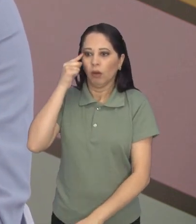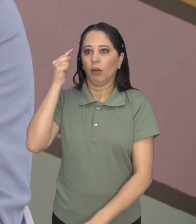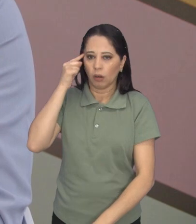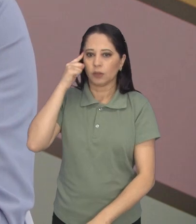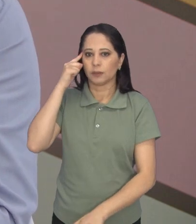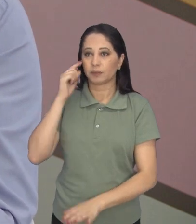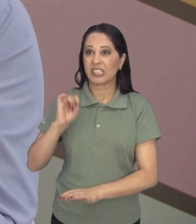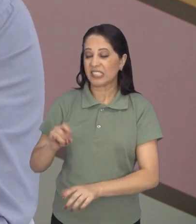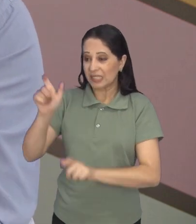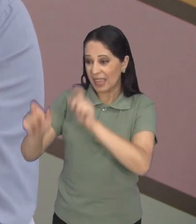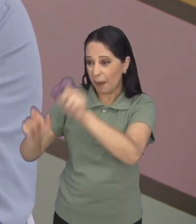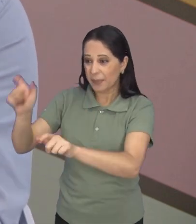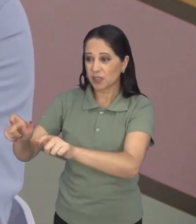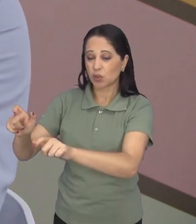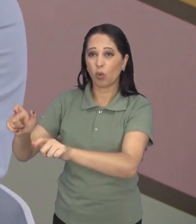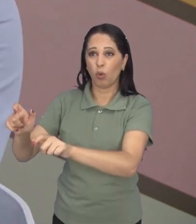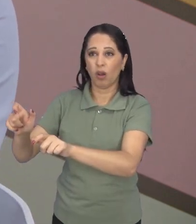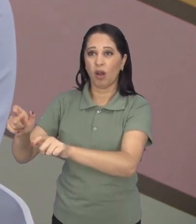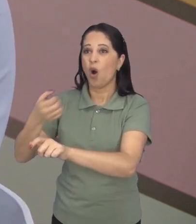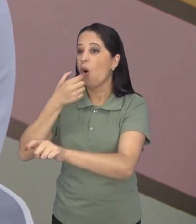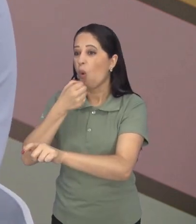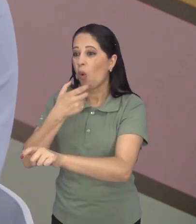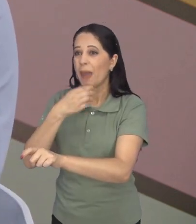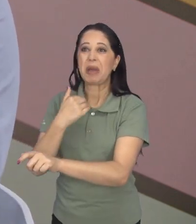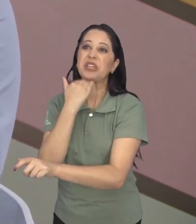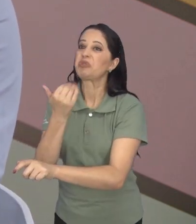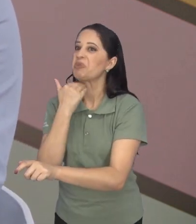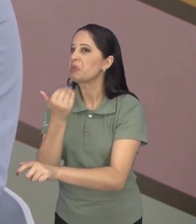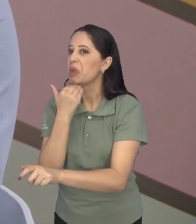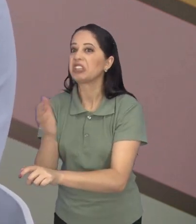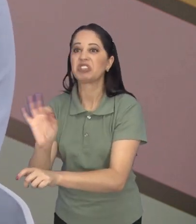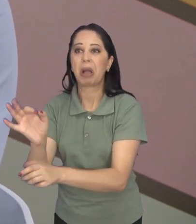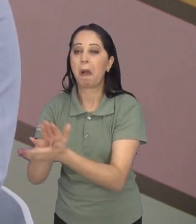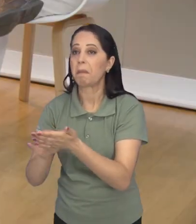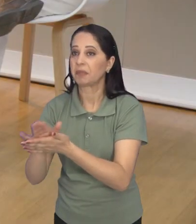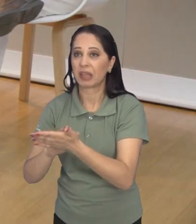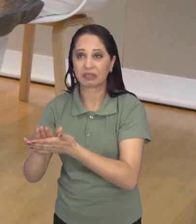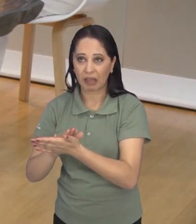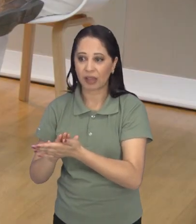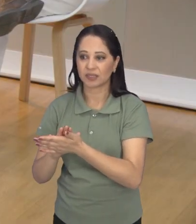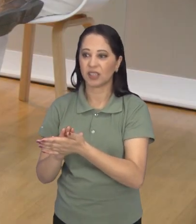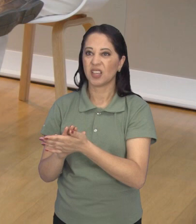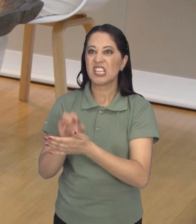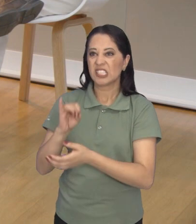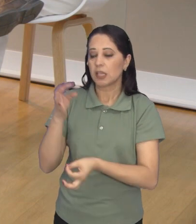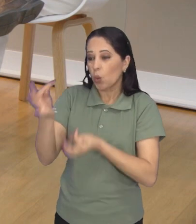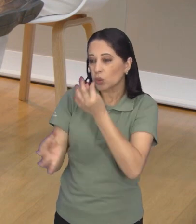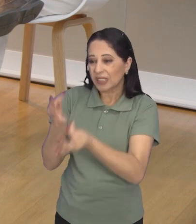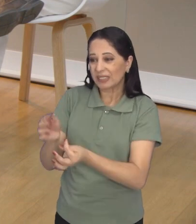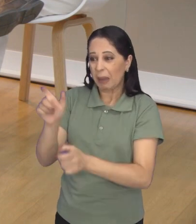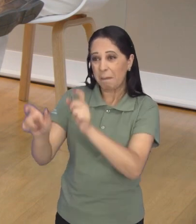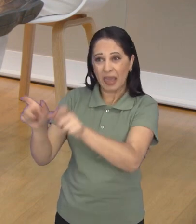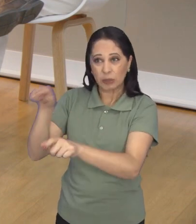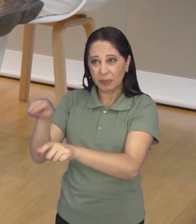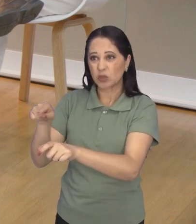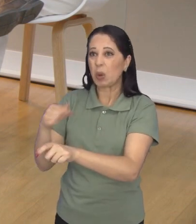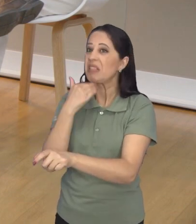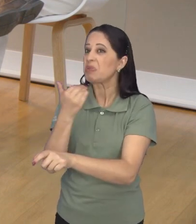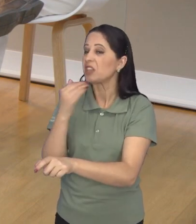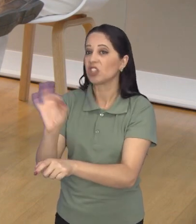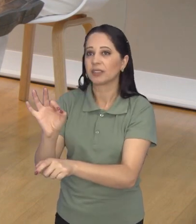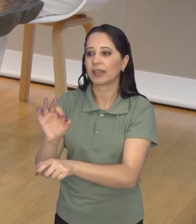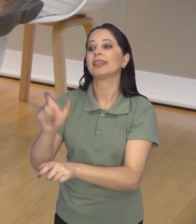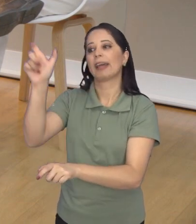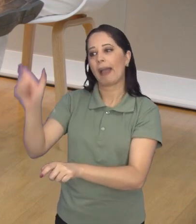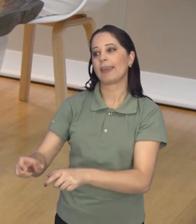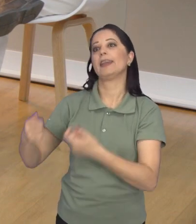efeitos colaterais. Quando o indivíduo não tolera, pelos motivos que for o tratamento ou porque o tratamento não foi eficaz o suficiente,